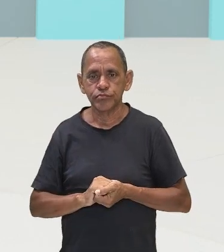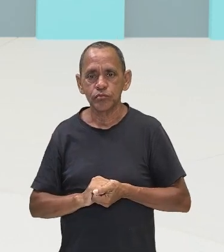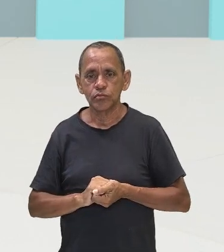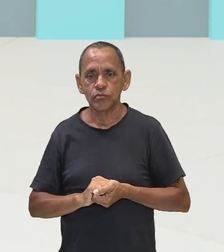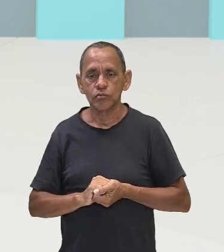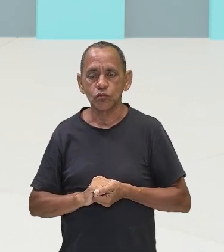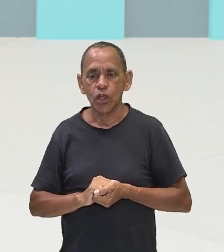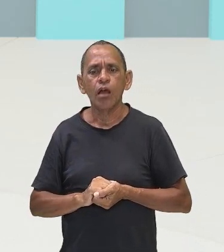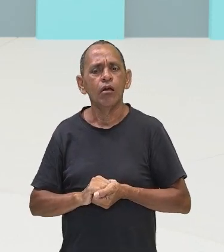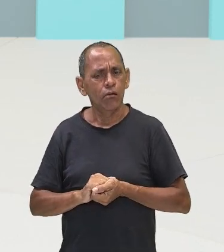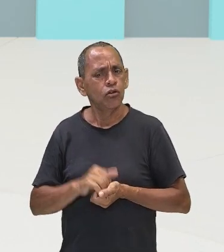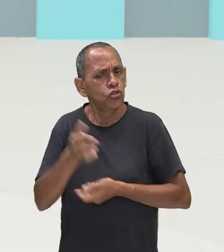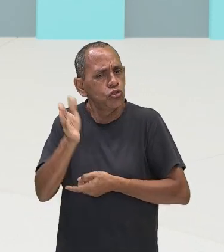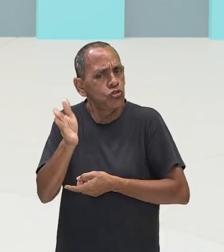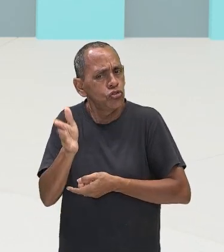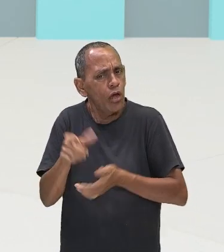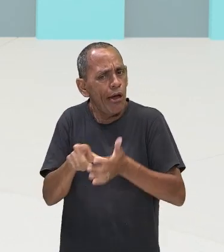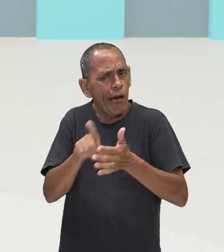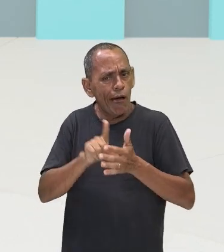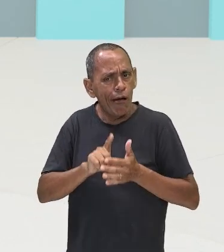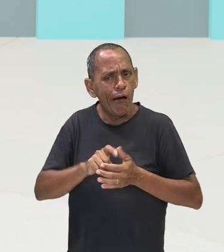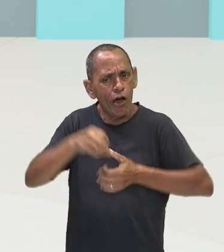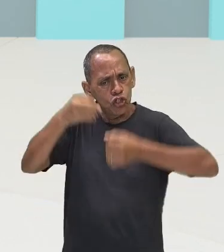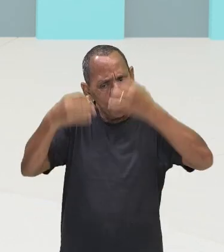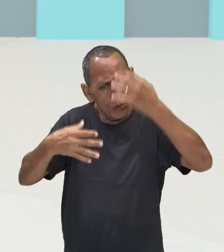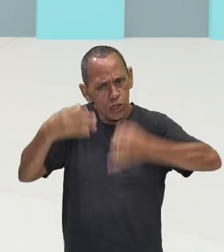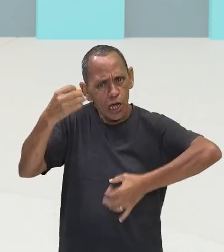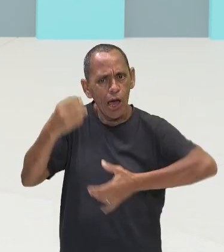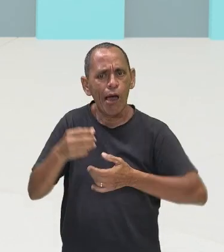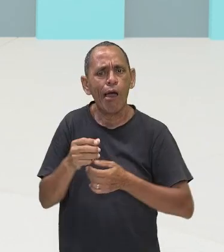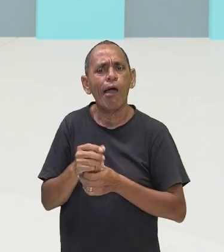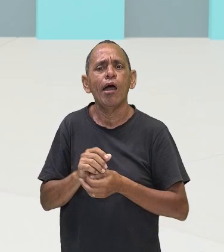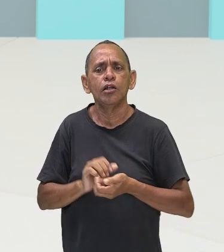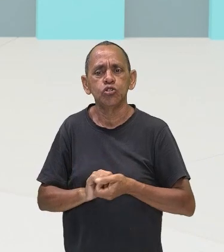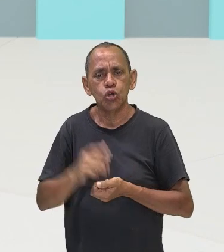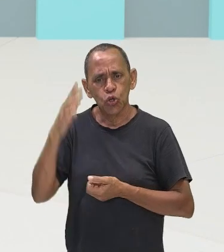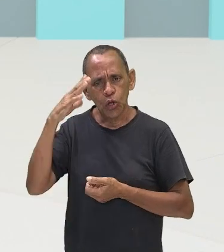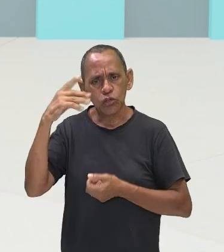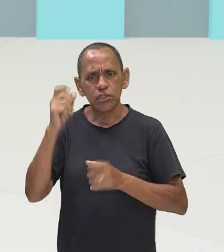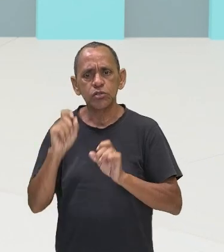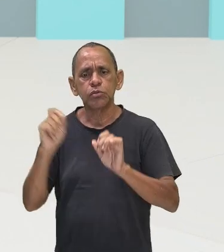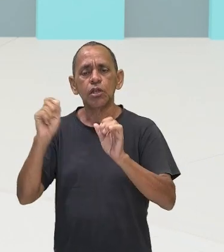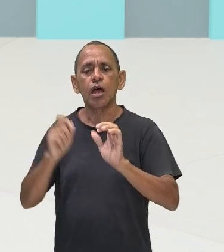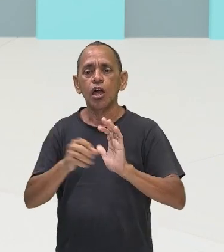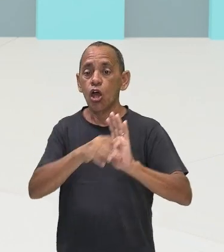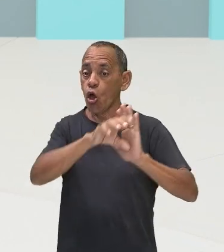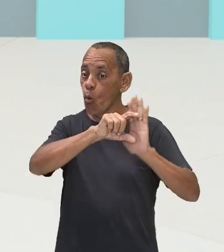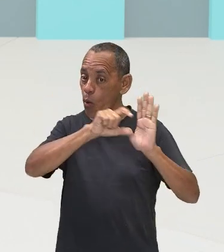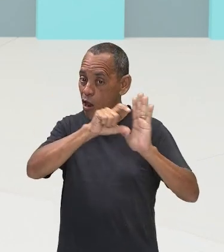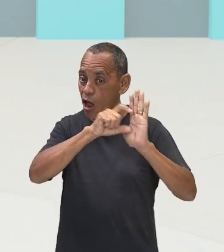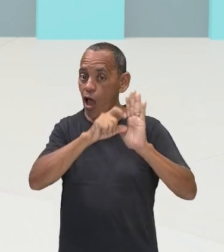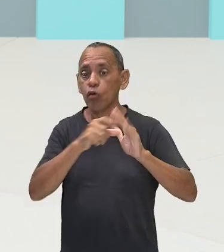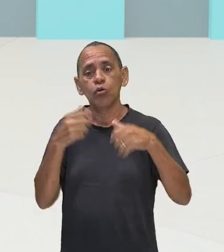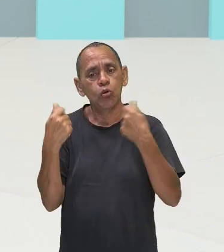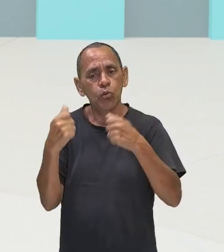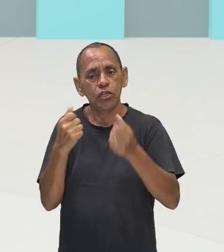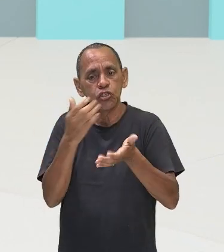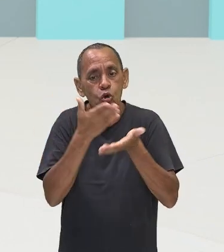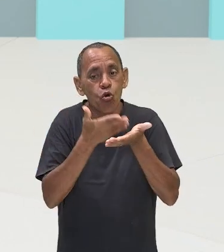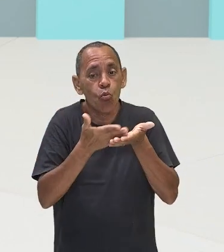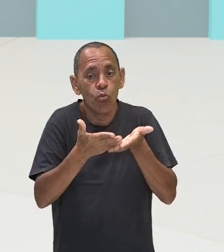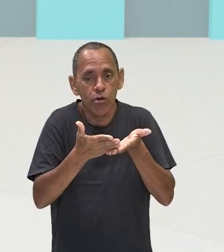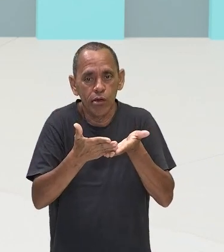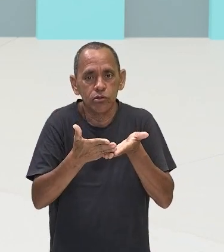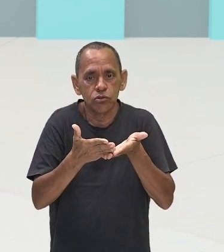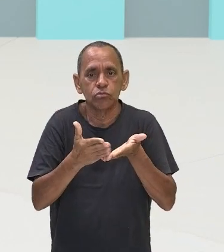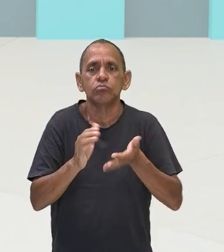lá na situação de Paris, não é, e tudo mais, que o parágrafo precisa ter uma introdução, foi o que vocês viram. Ao tratar